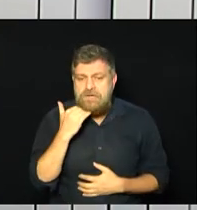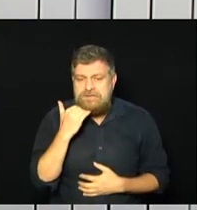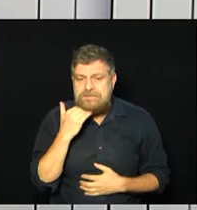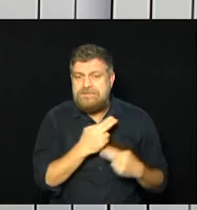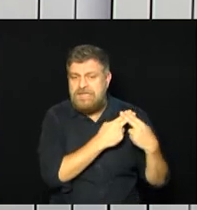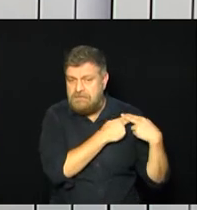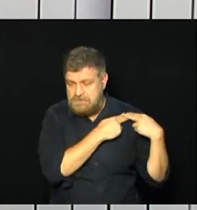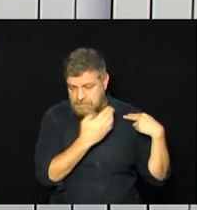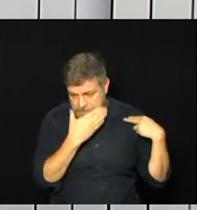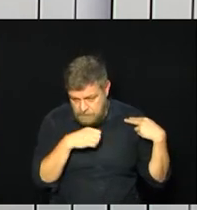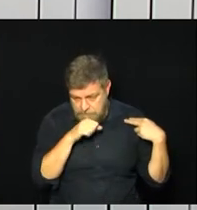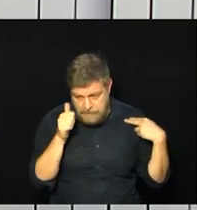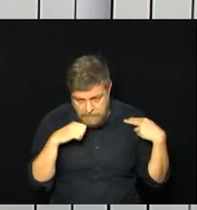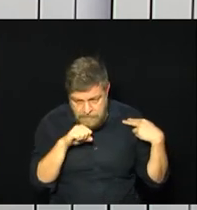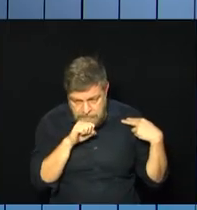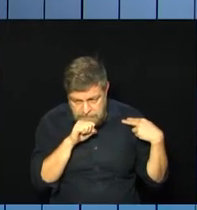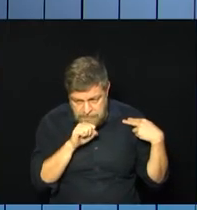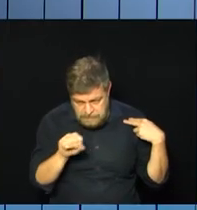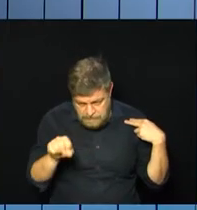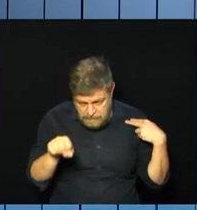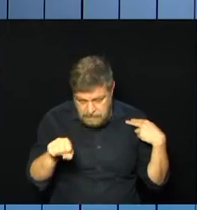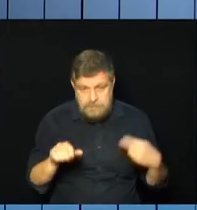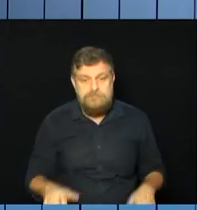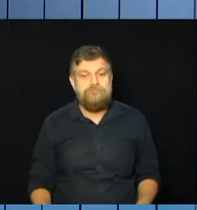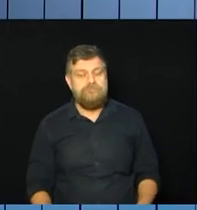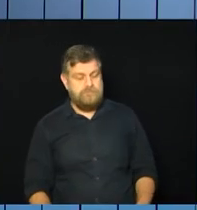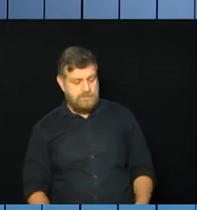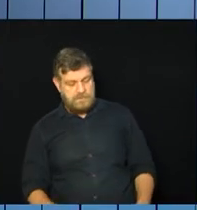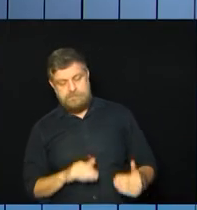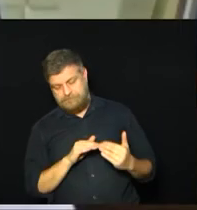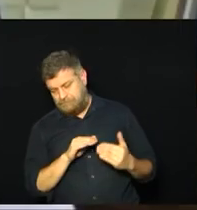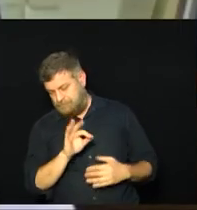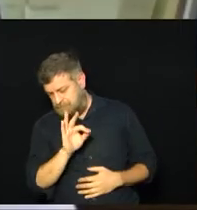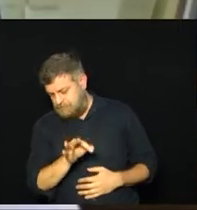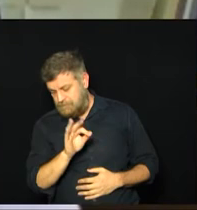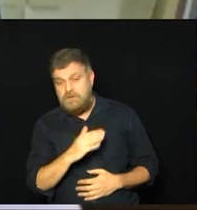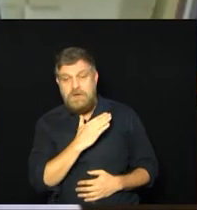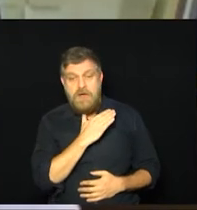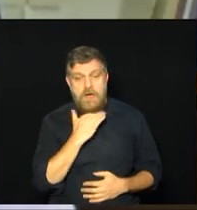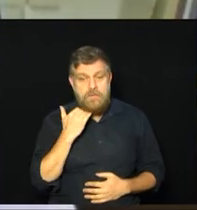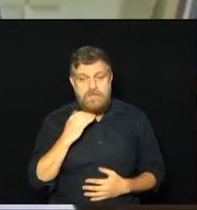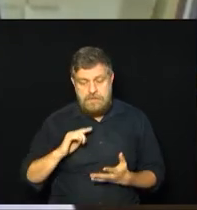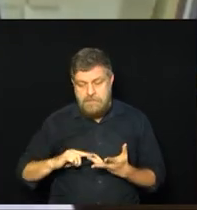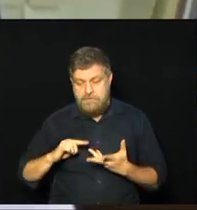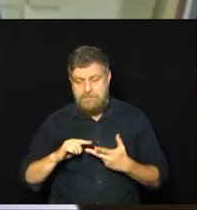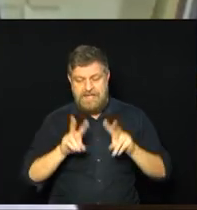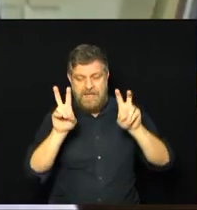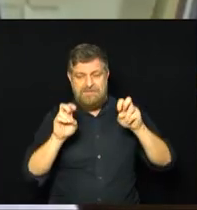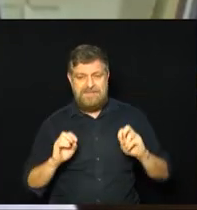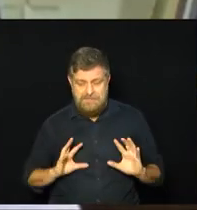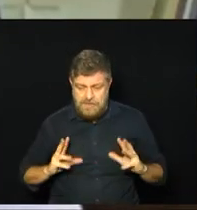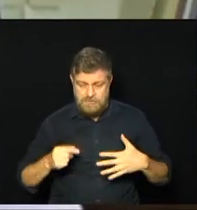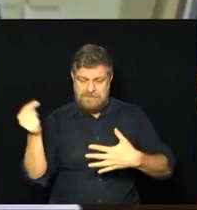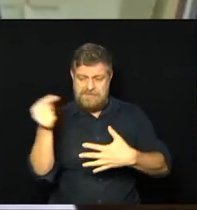dos pais. Com certeza, Gabriel. Não só sobre a morte, mas sobre todos os temas que envolvem